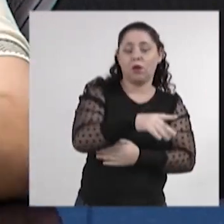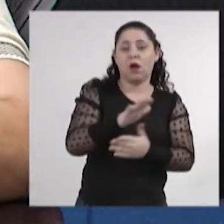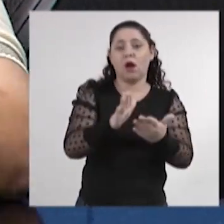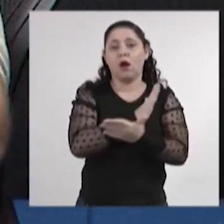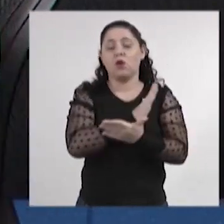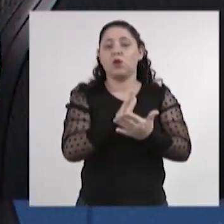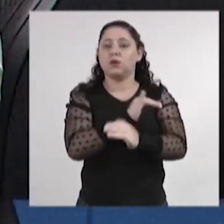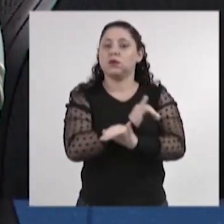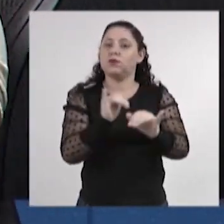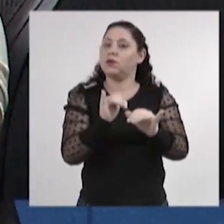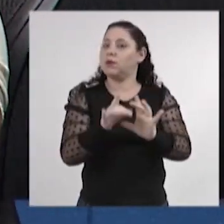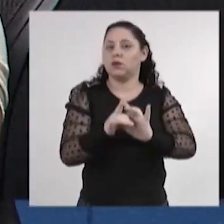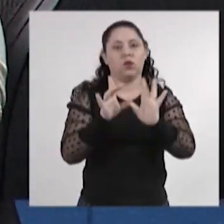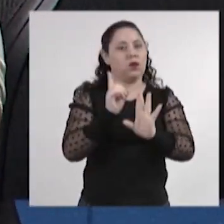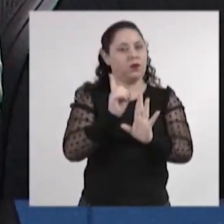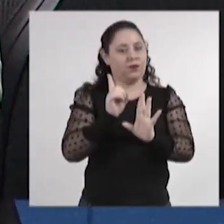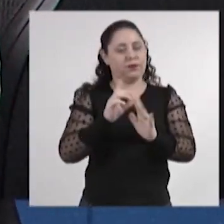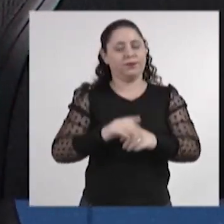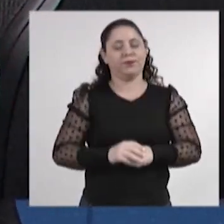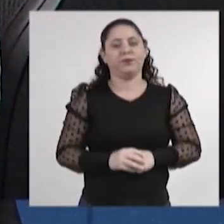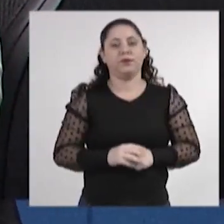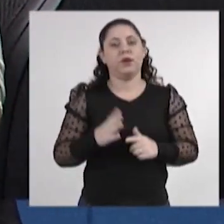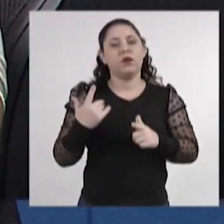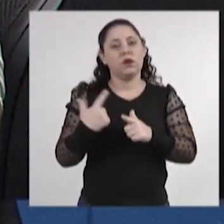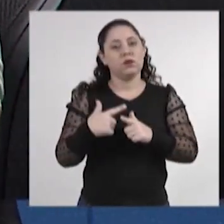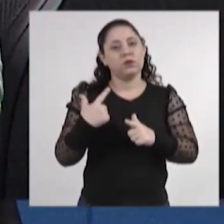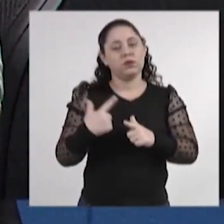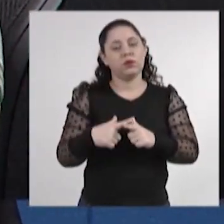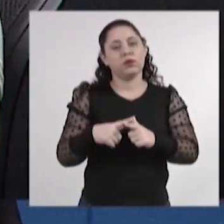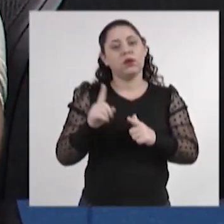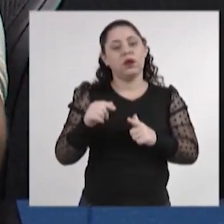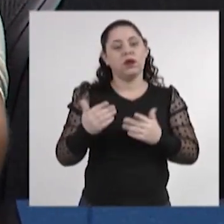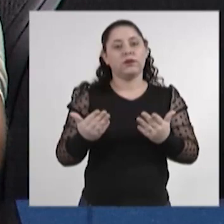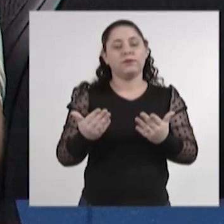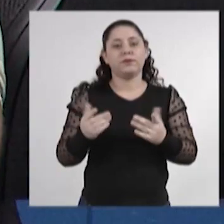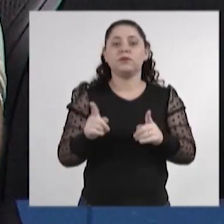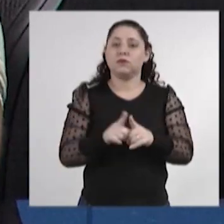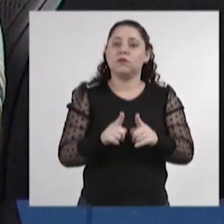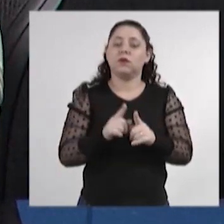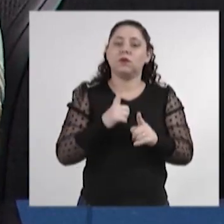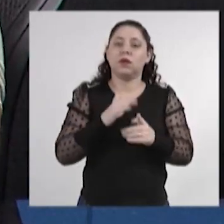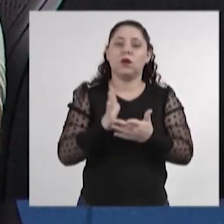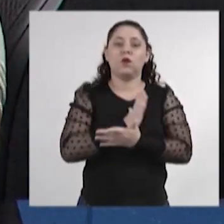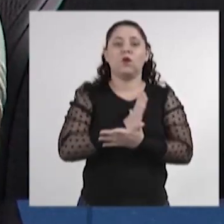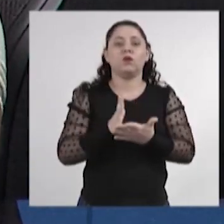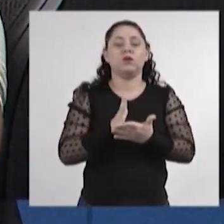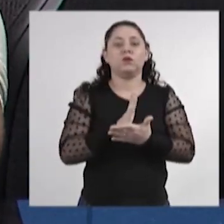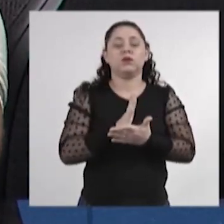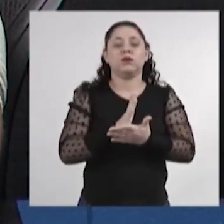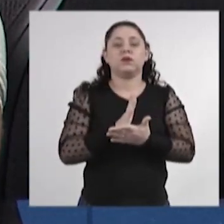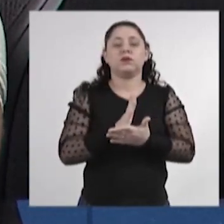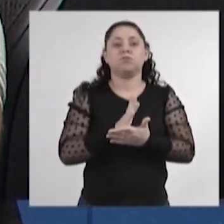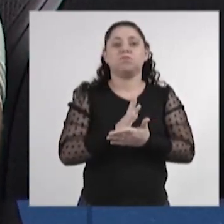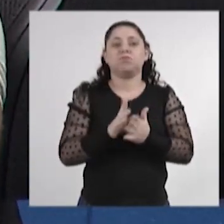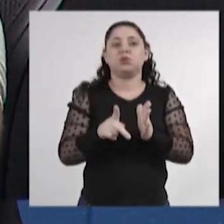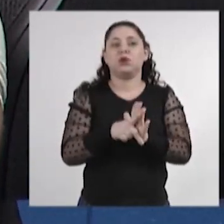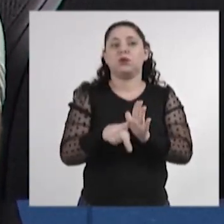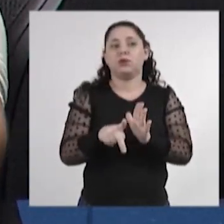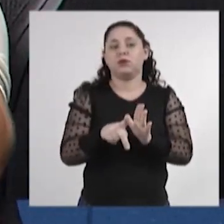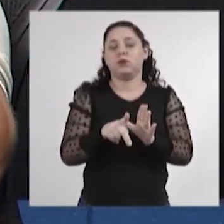muitos dados não estão disponíveis por causa disso mesmo. Inclusive, tem algumas estações